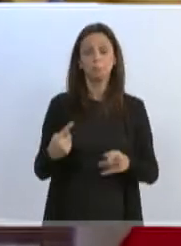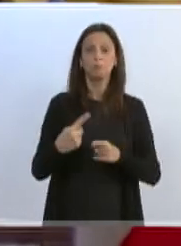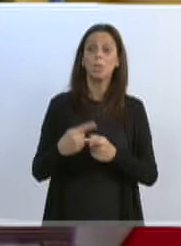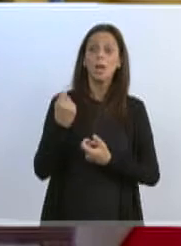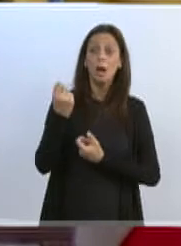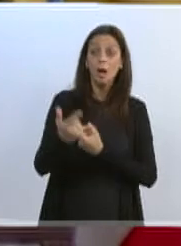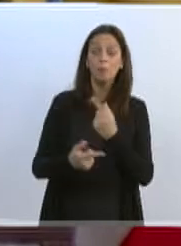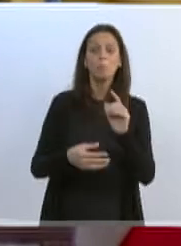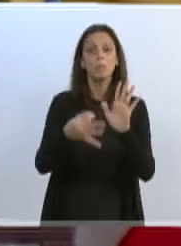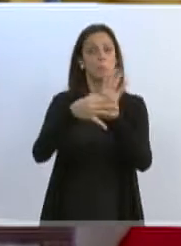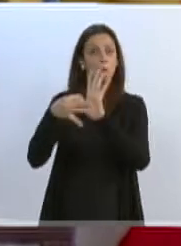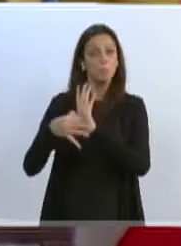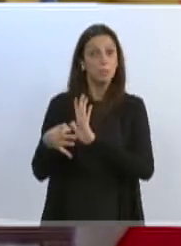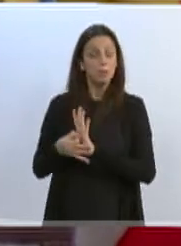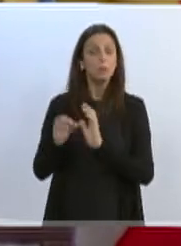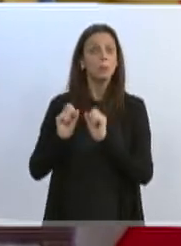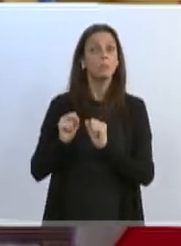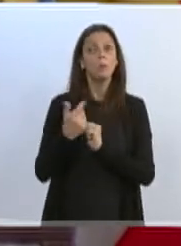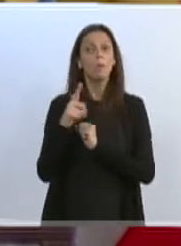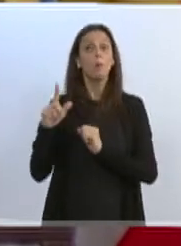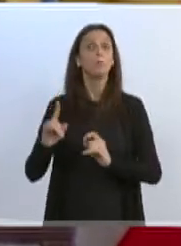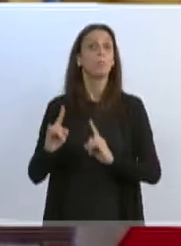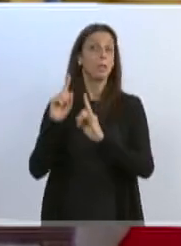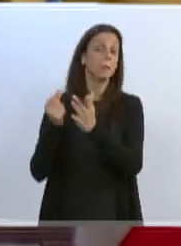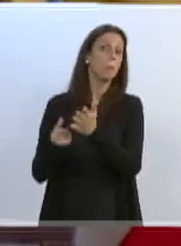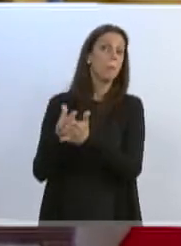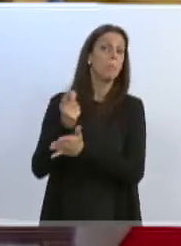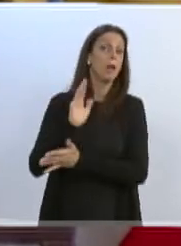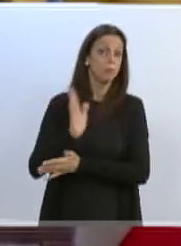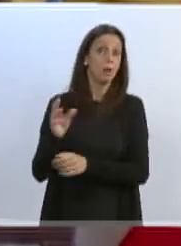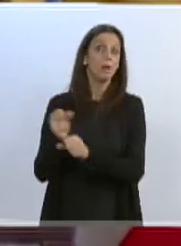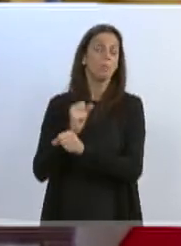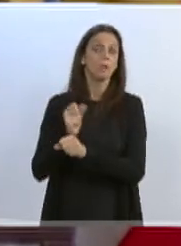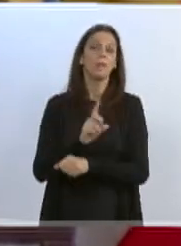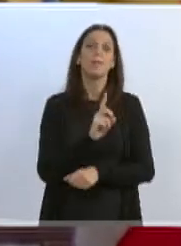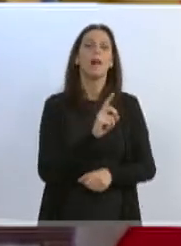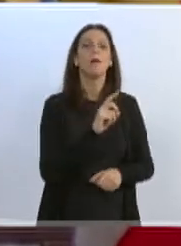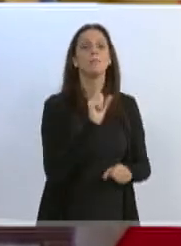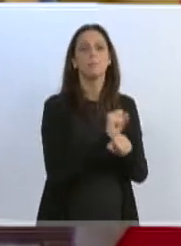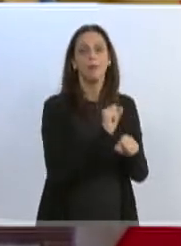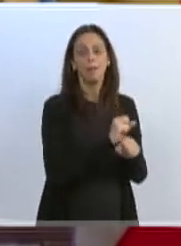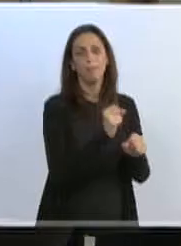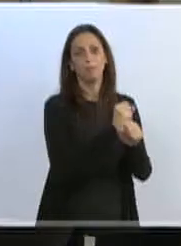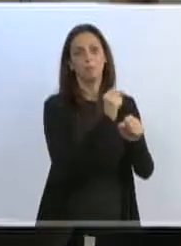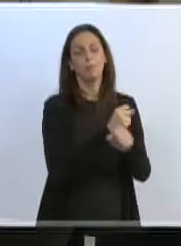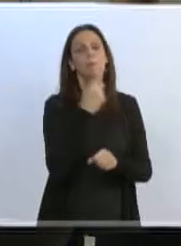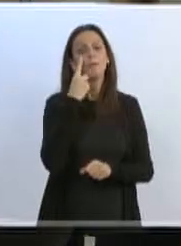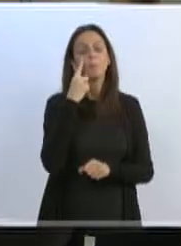outras alternativas também vamos conversando a respeito esperamos encontrar o melhor caminho para todos nós muito obrigado